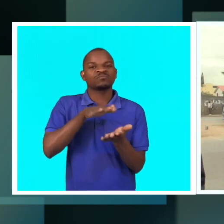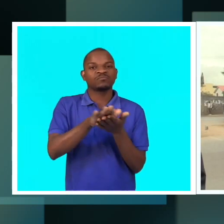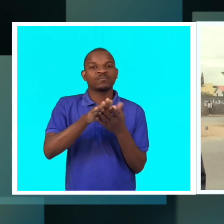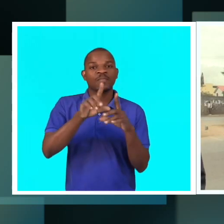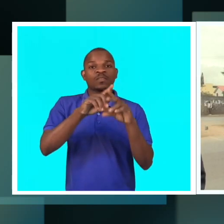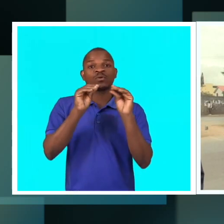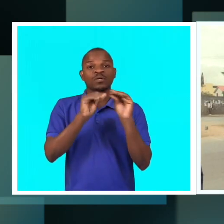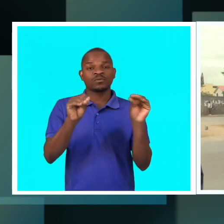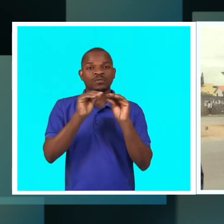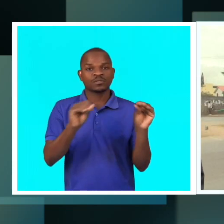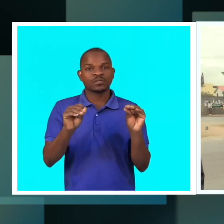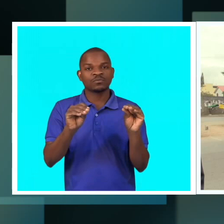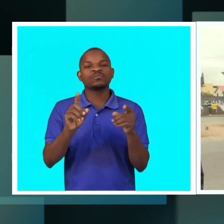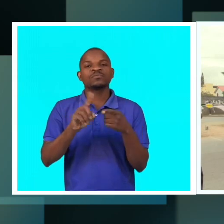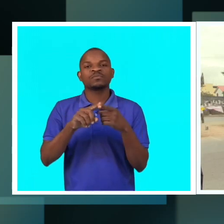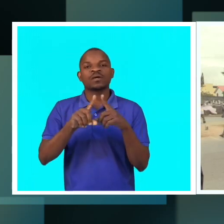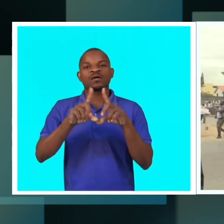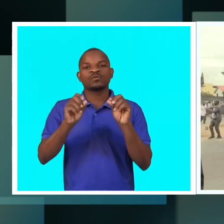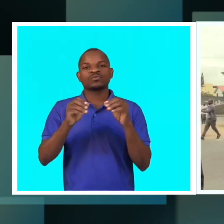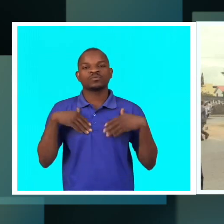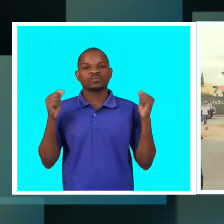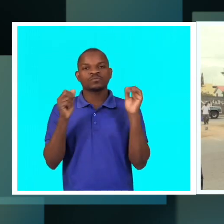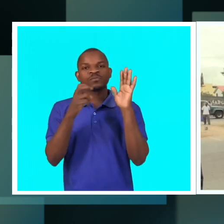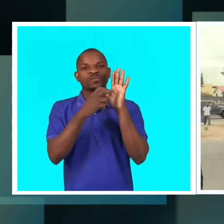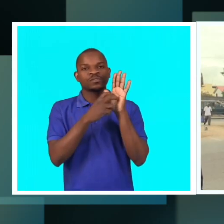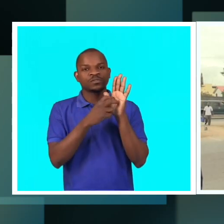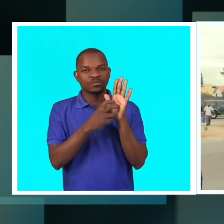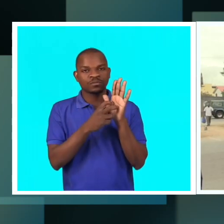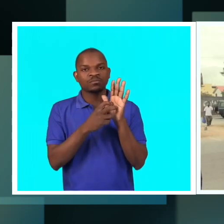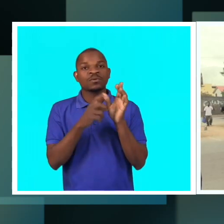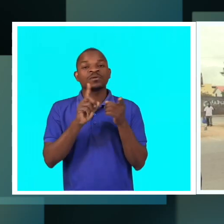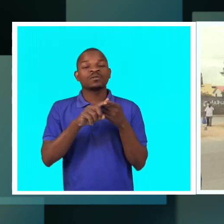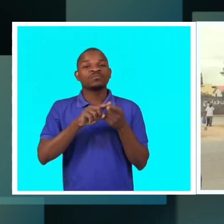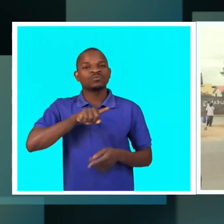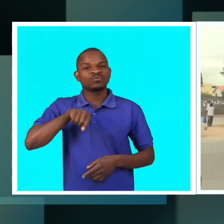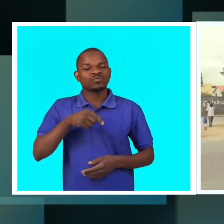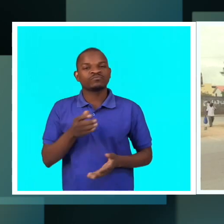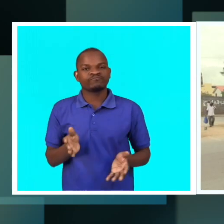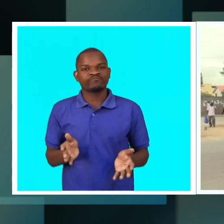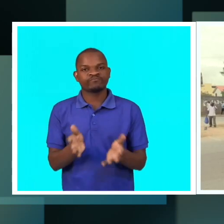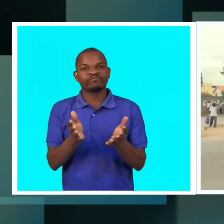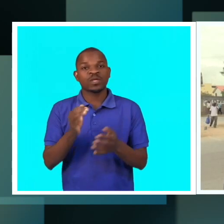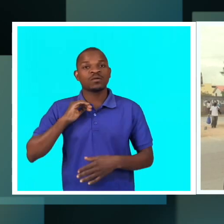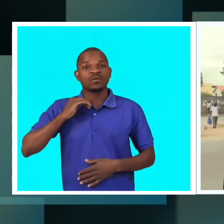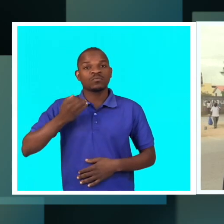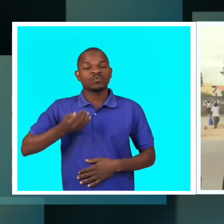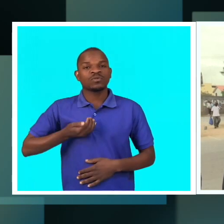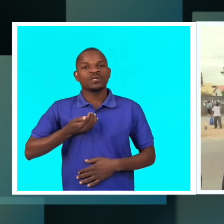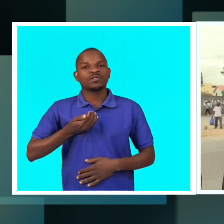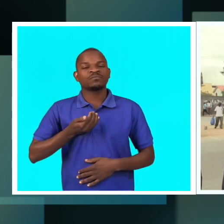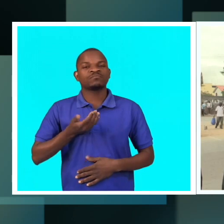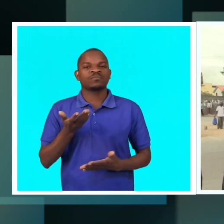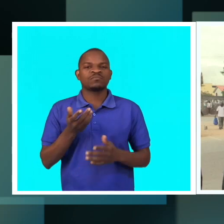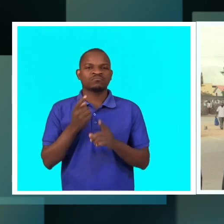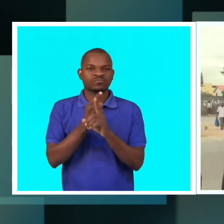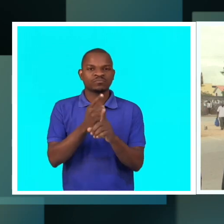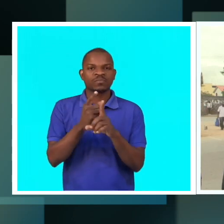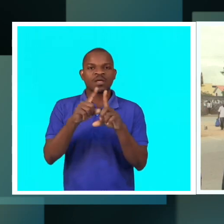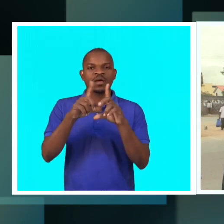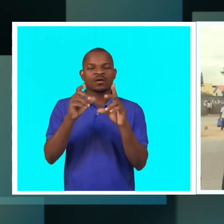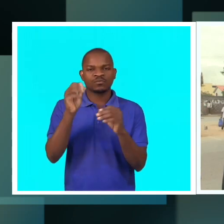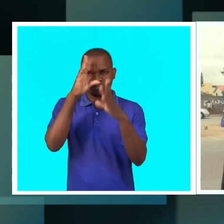enfoque na educação, portanto, sobre aspectos de saúde sexual e reprodutiva. E temos estado também a encorajar que as mulheres, as